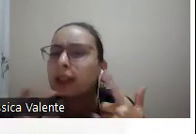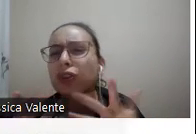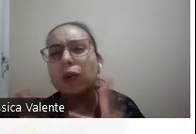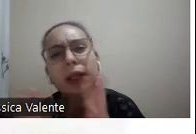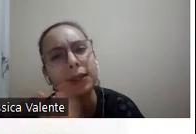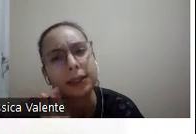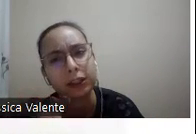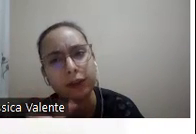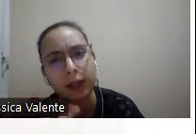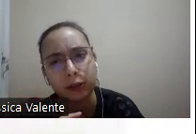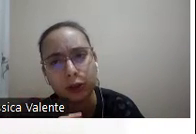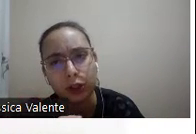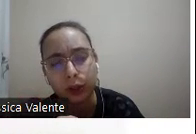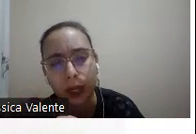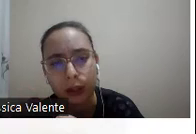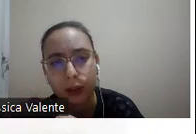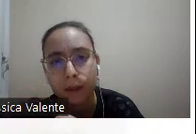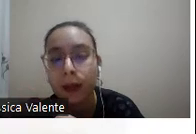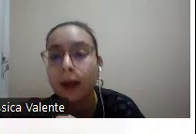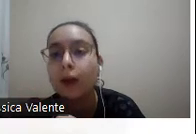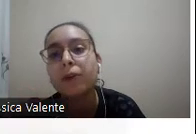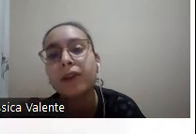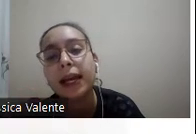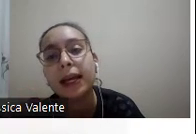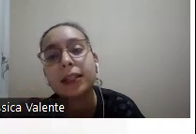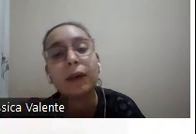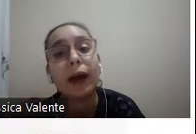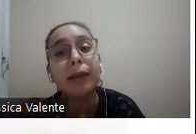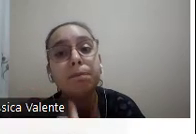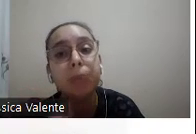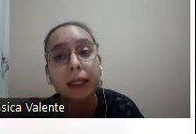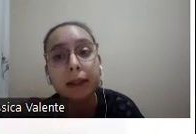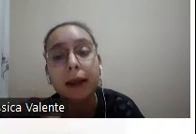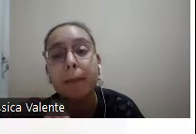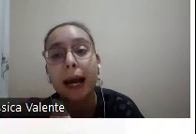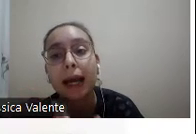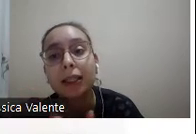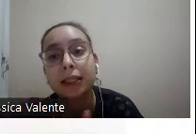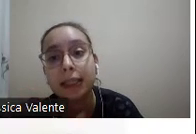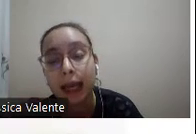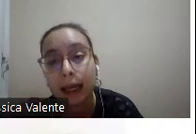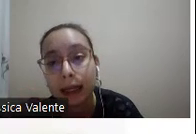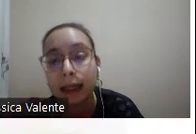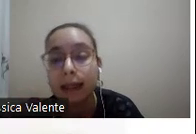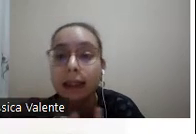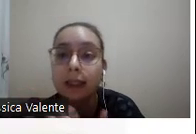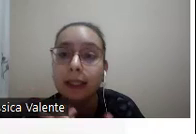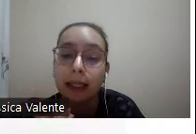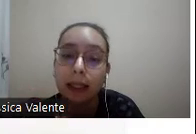que vocês conhecem essas variações regionais. Como eu falei, a gente tem o aipim,